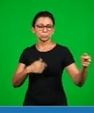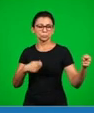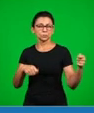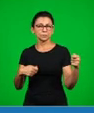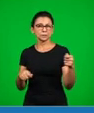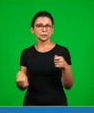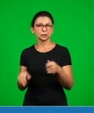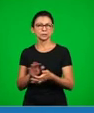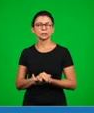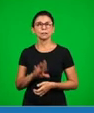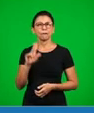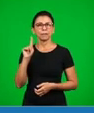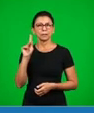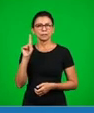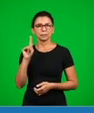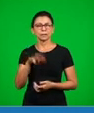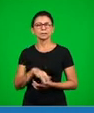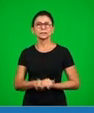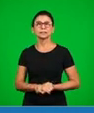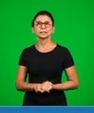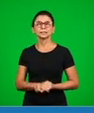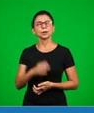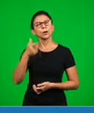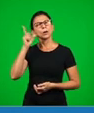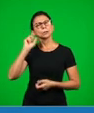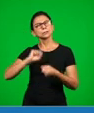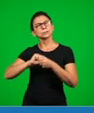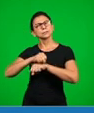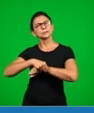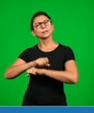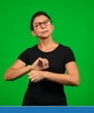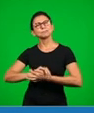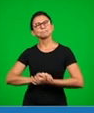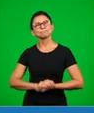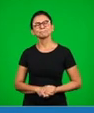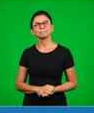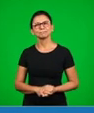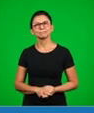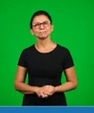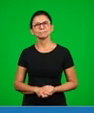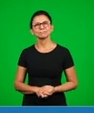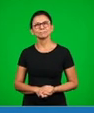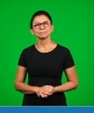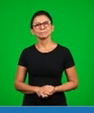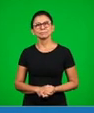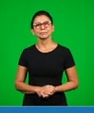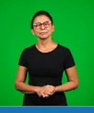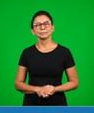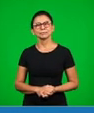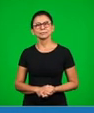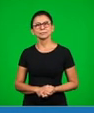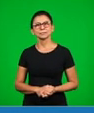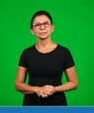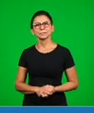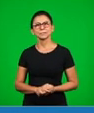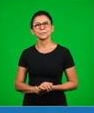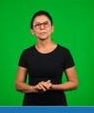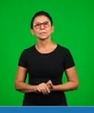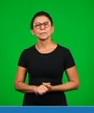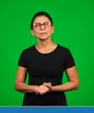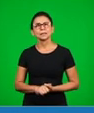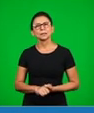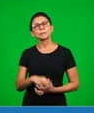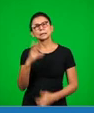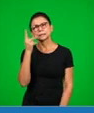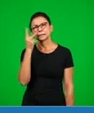Valadares, no Maranhão. Foi realizado ontem esse encontro ali. Também em Fortaleza, Ceará,